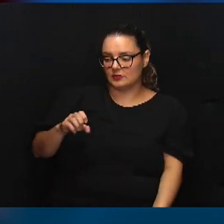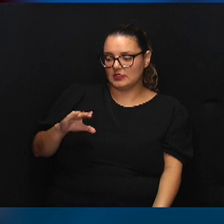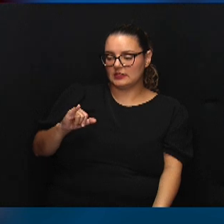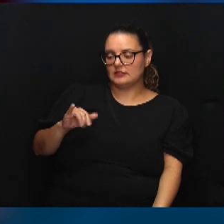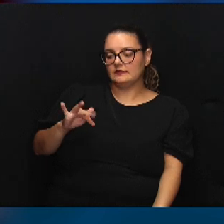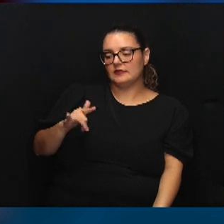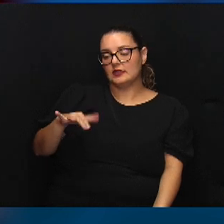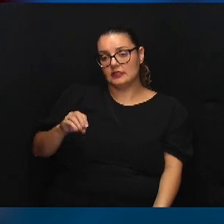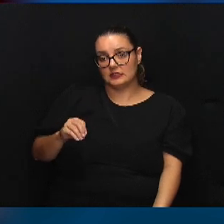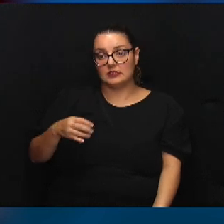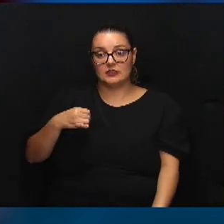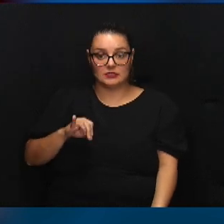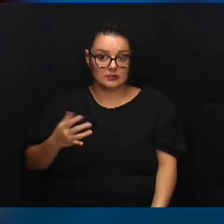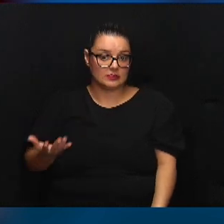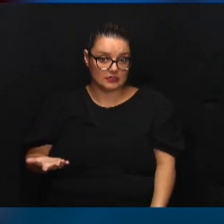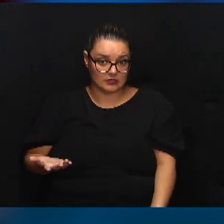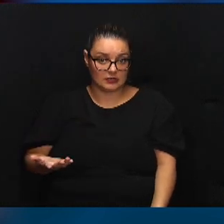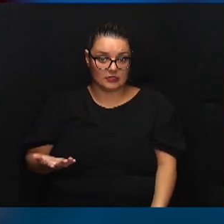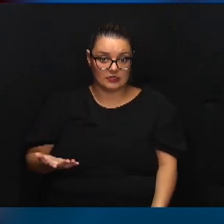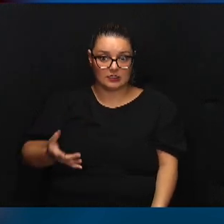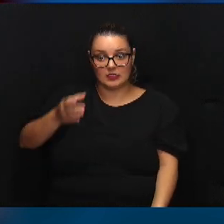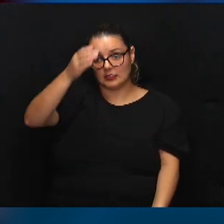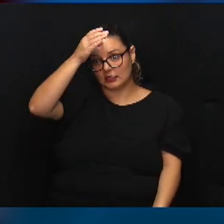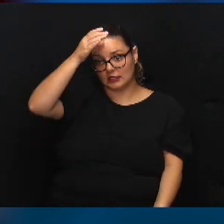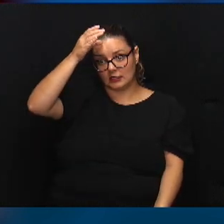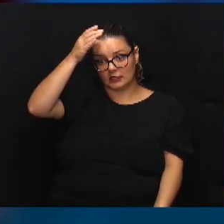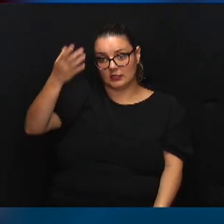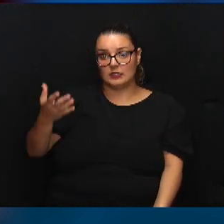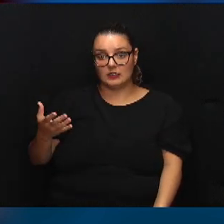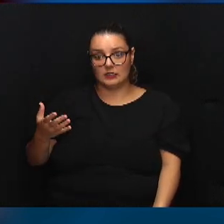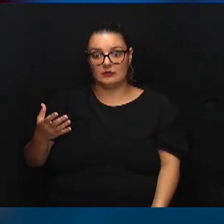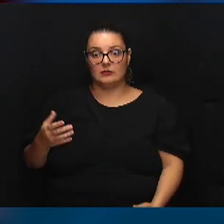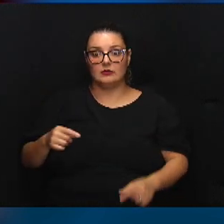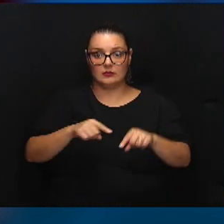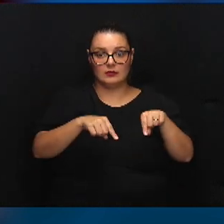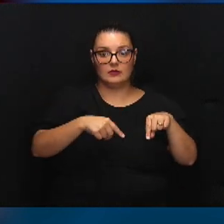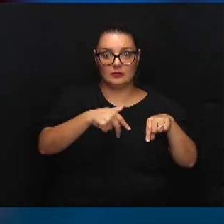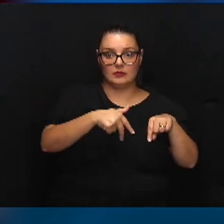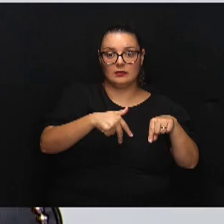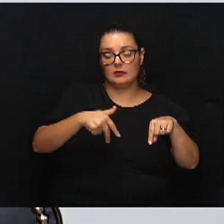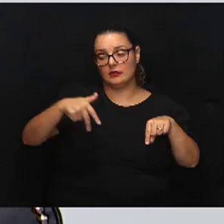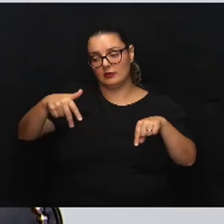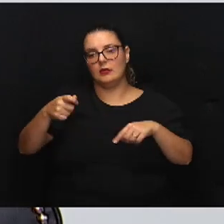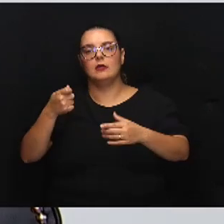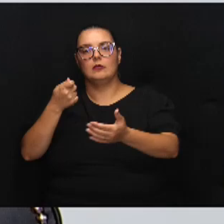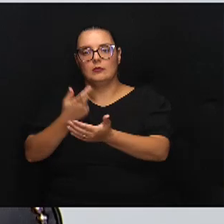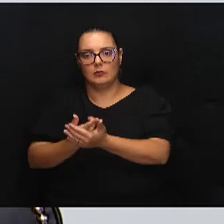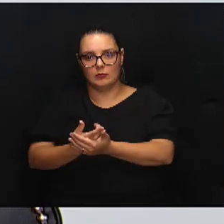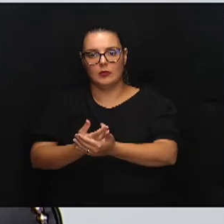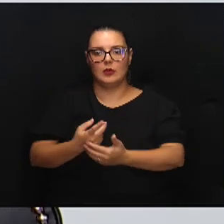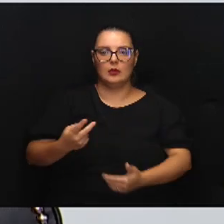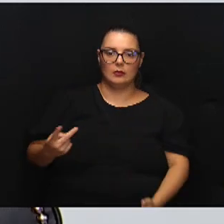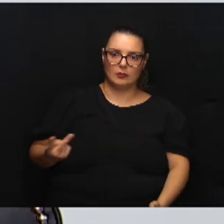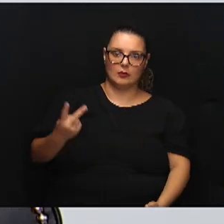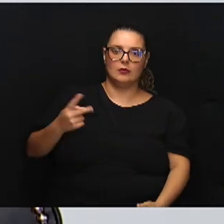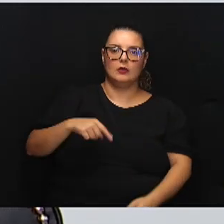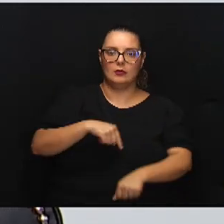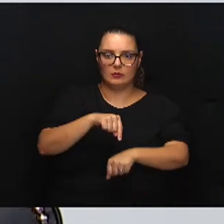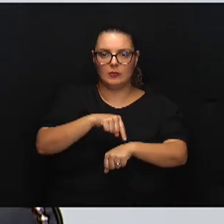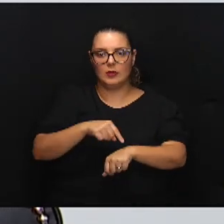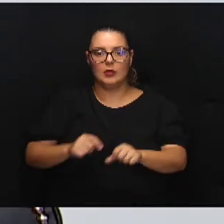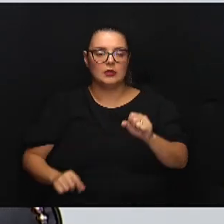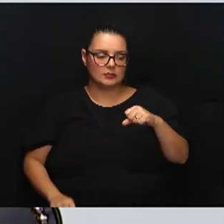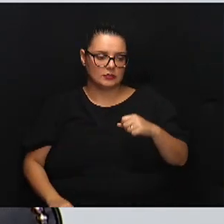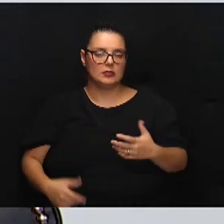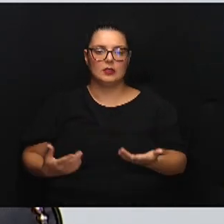né? Se a cliente vai me tirar daqui, ela tem que pagar o meu valor de hora, por hora, né? Sim.